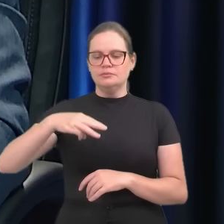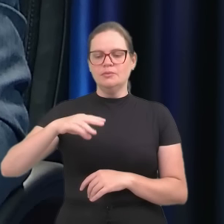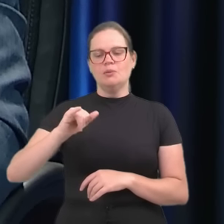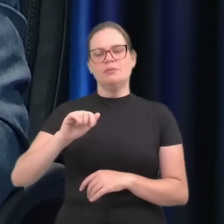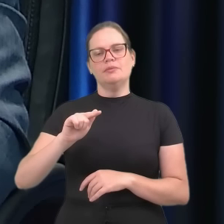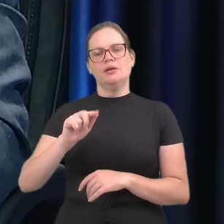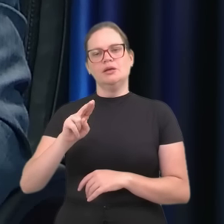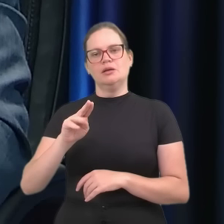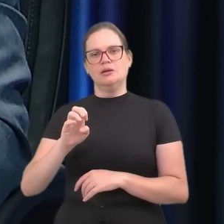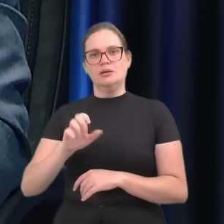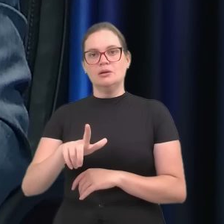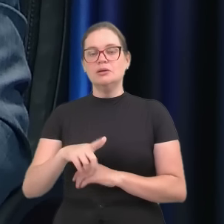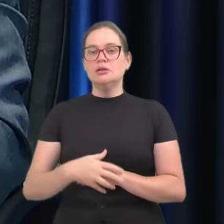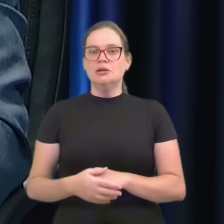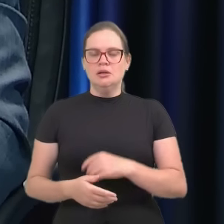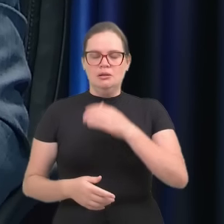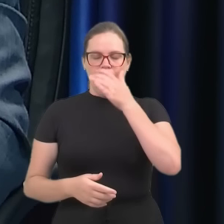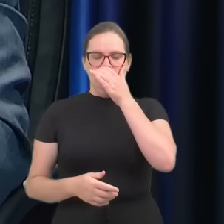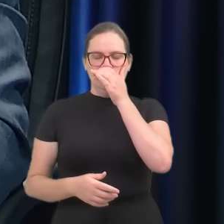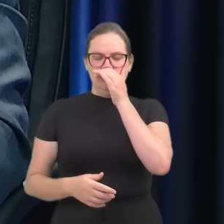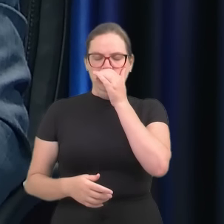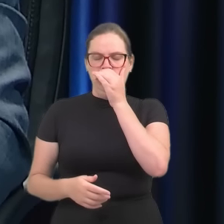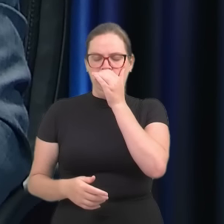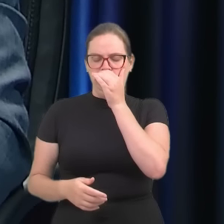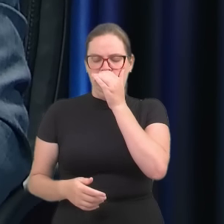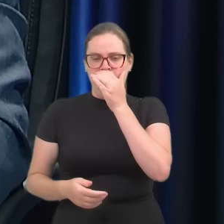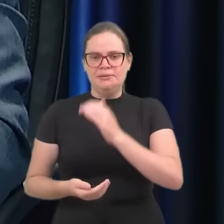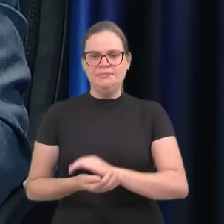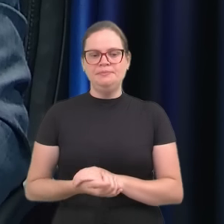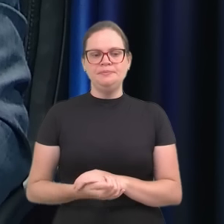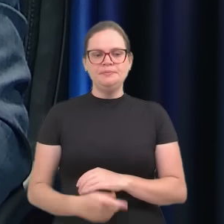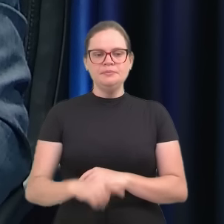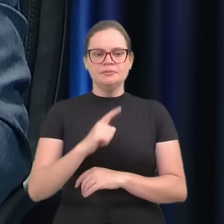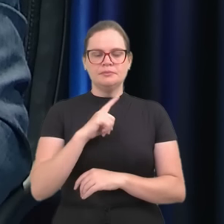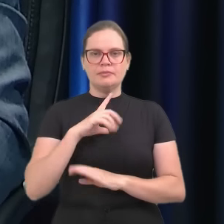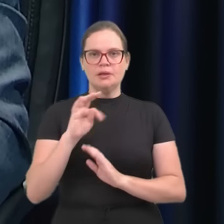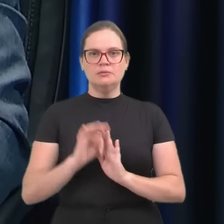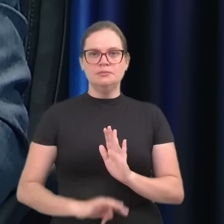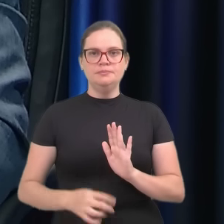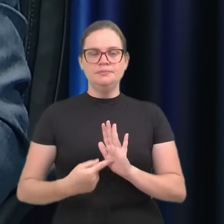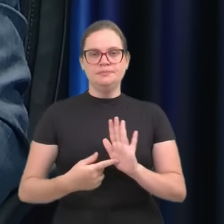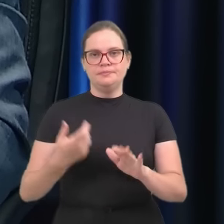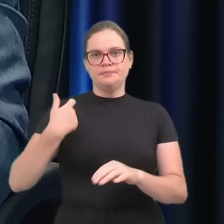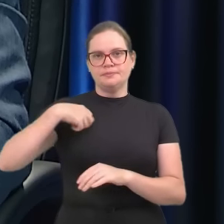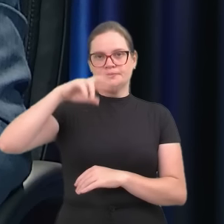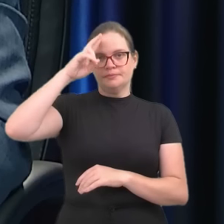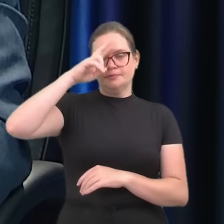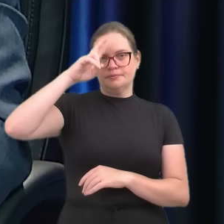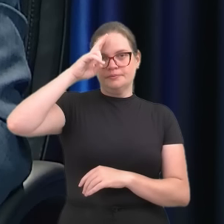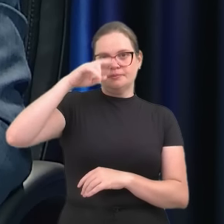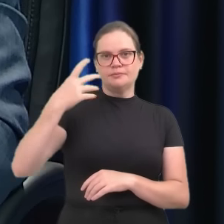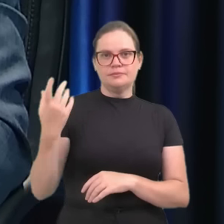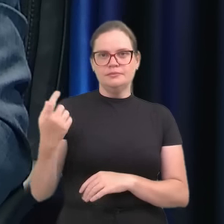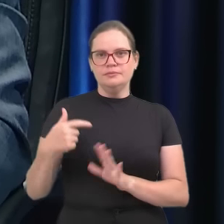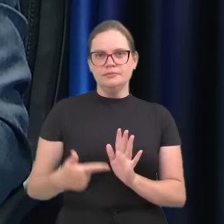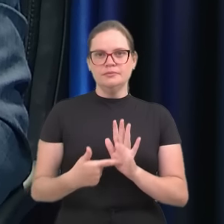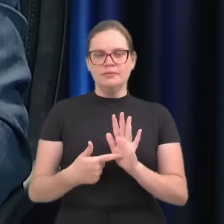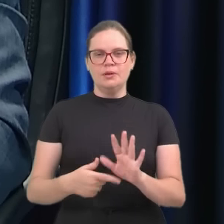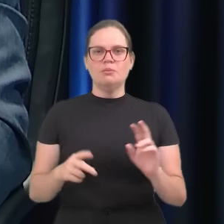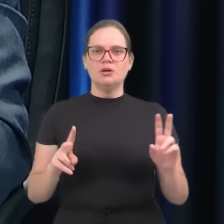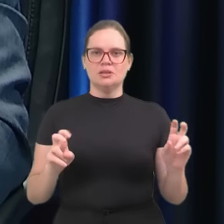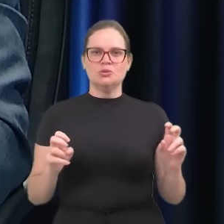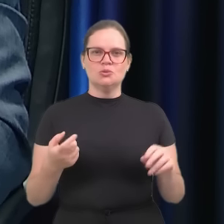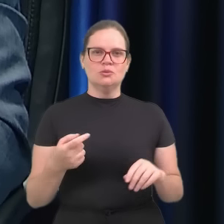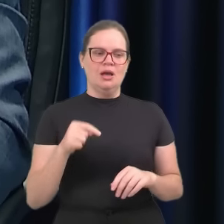pelo texto, pela história deste cego, como nem ele pecou, nem